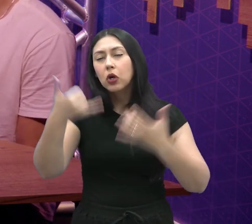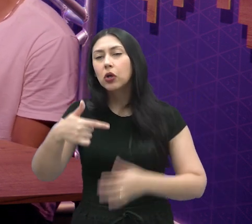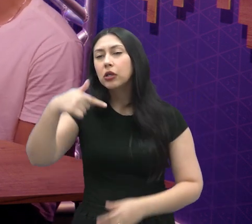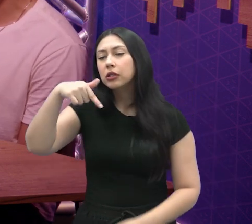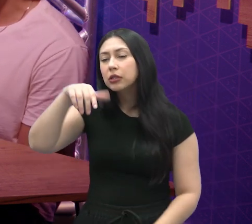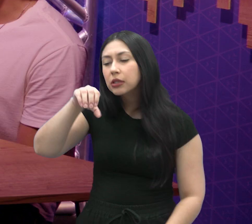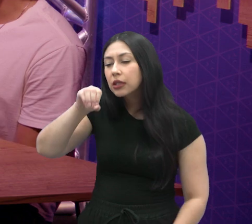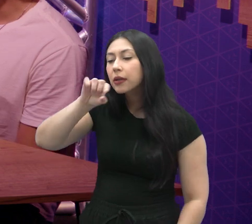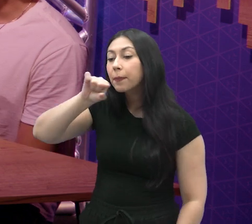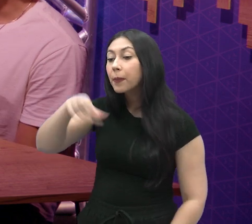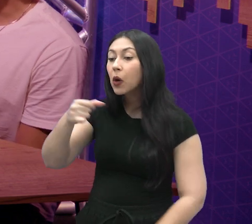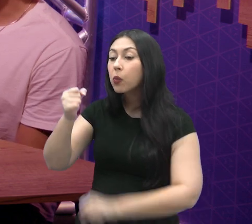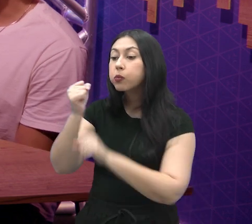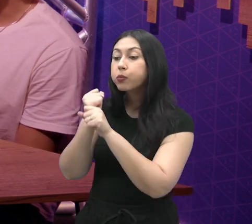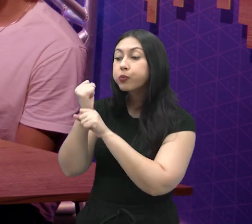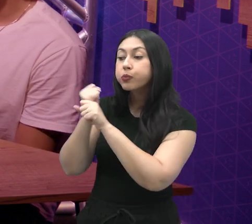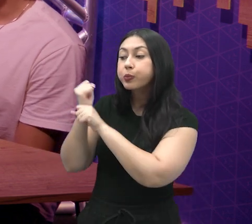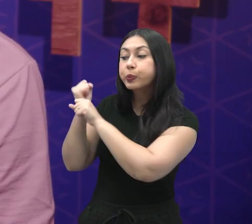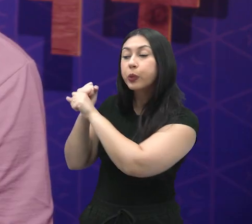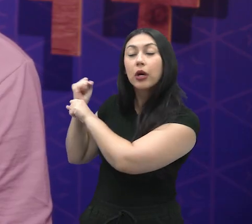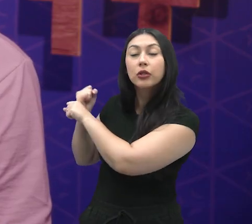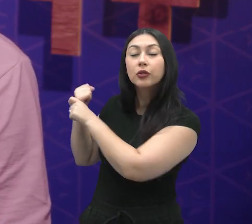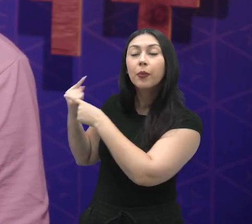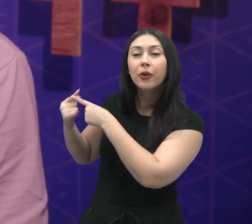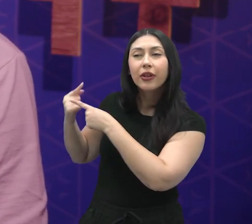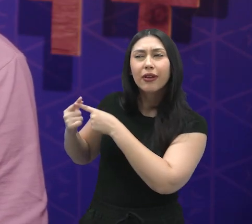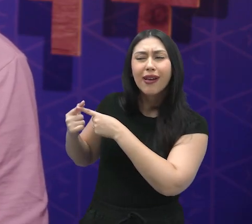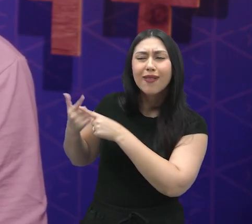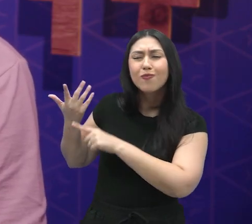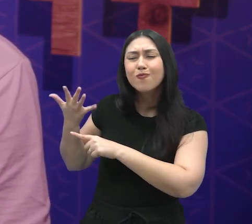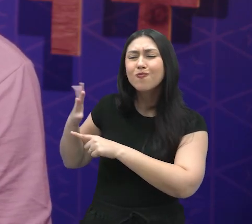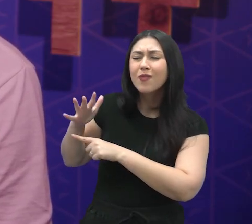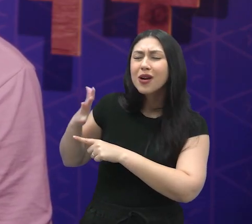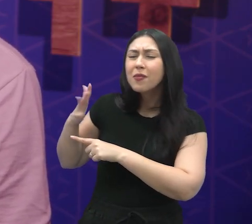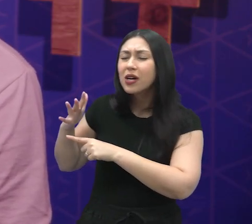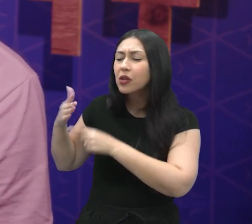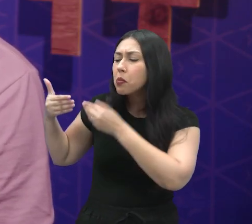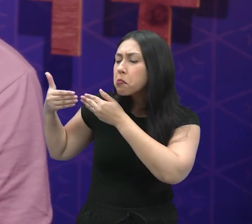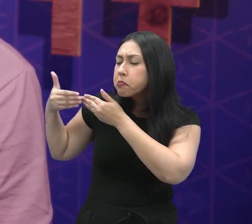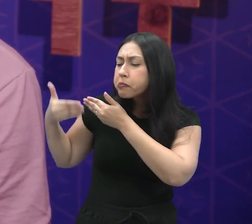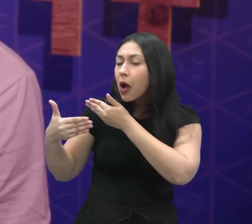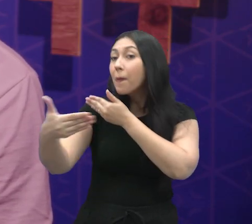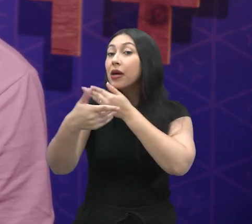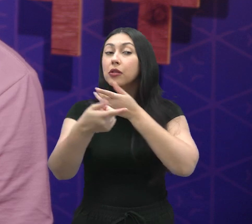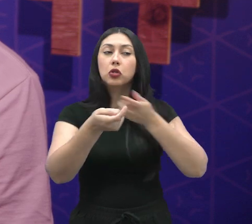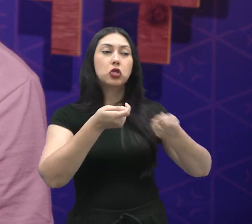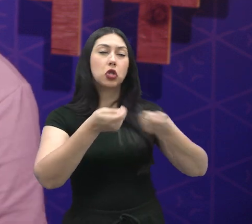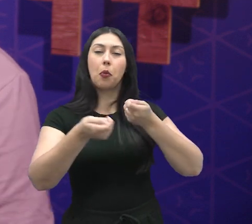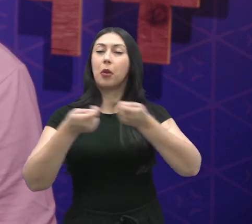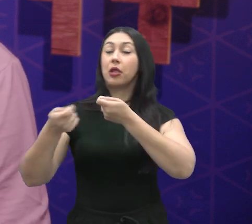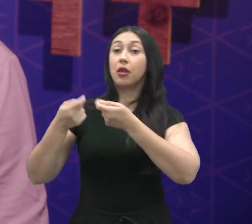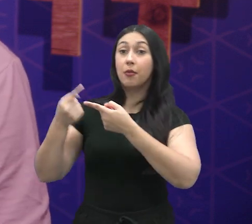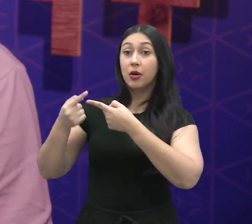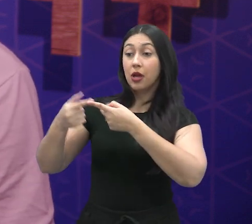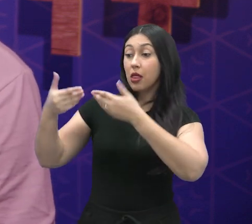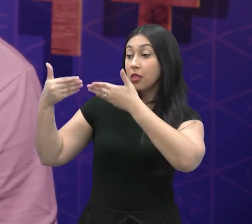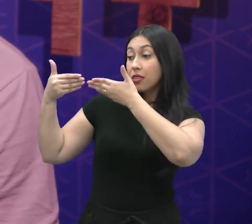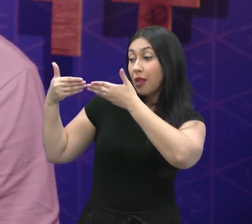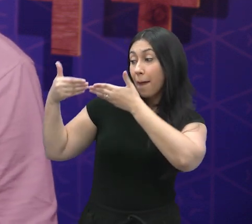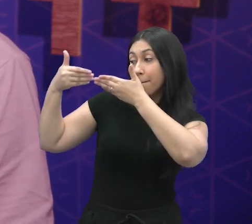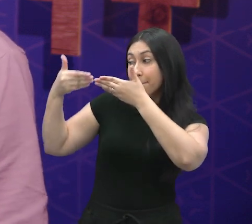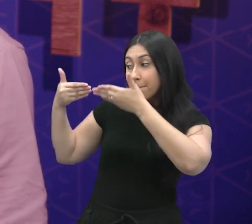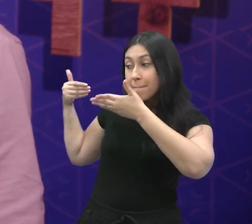70 mil anos atrás, porque é mais ou menos quando começa essa nossa dominação. Porque até